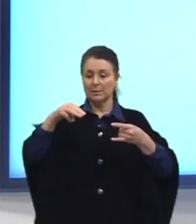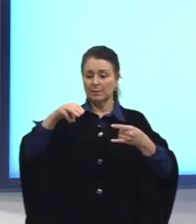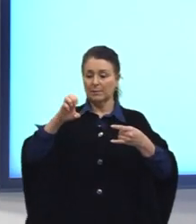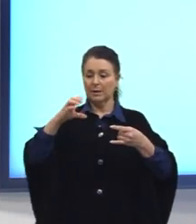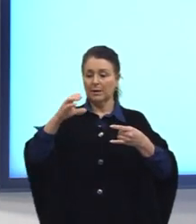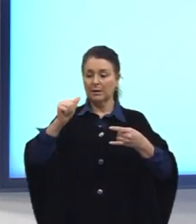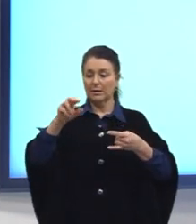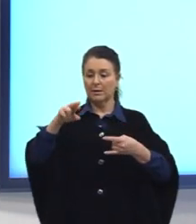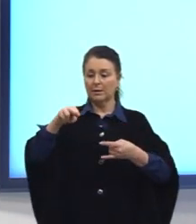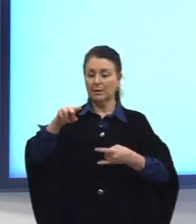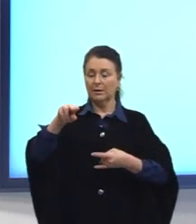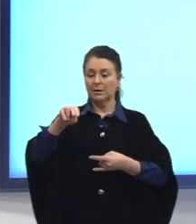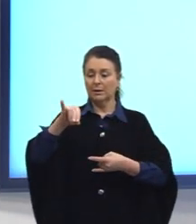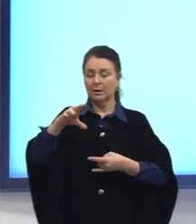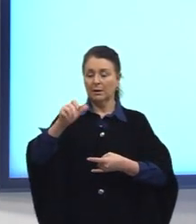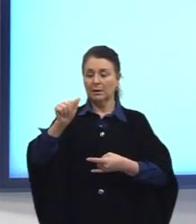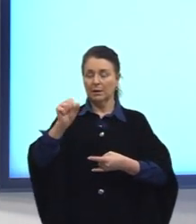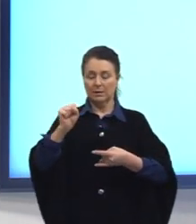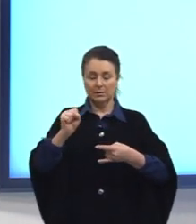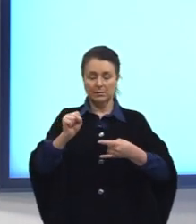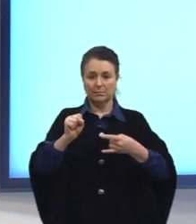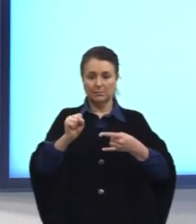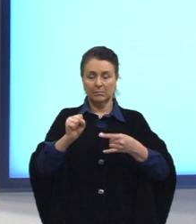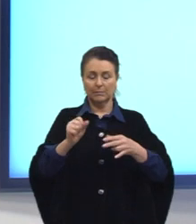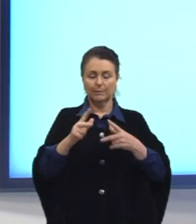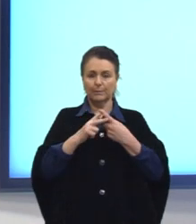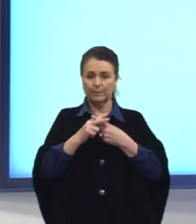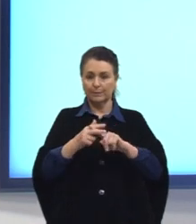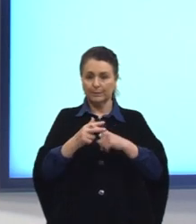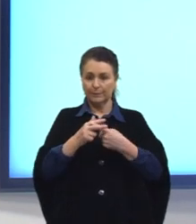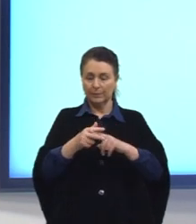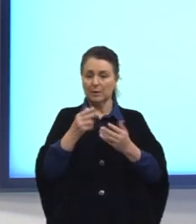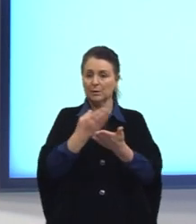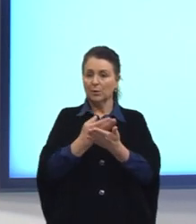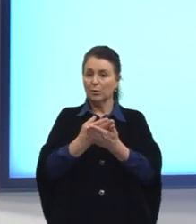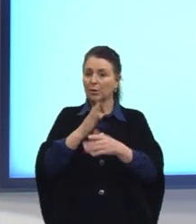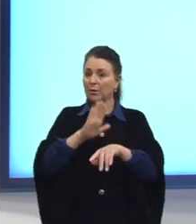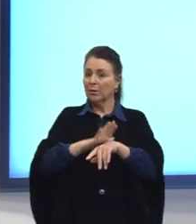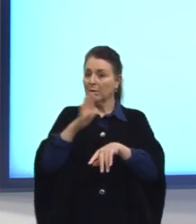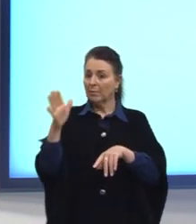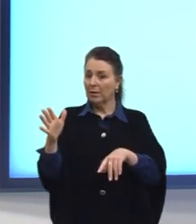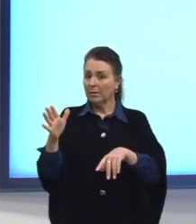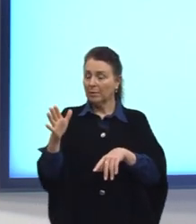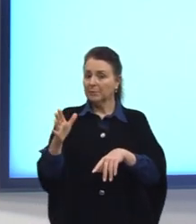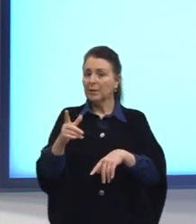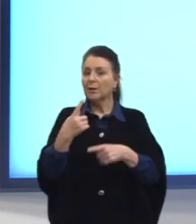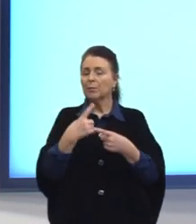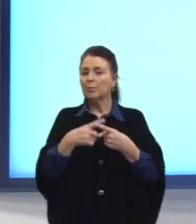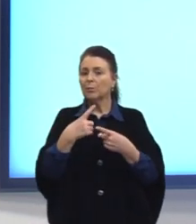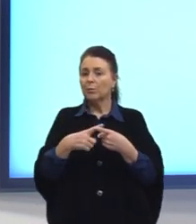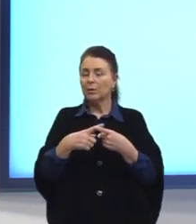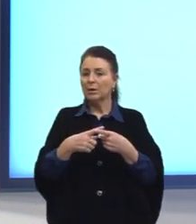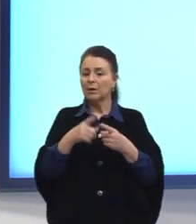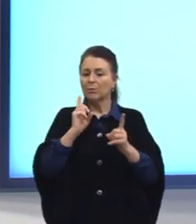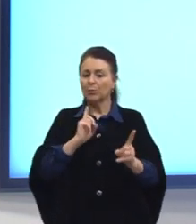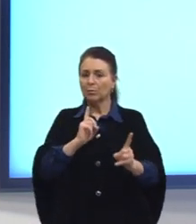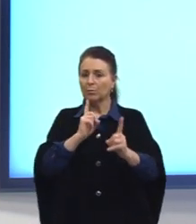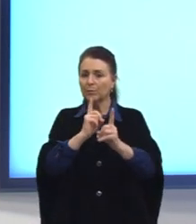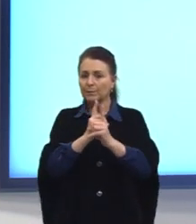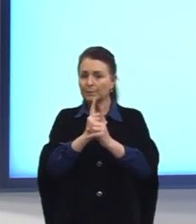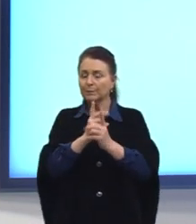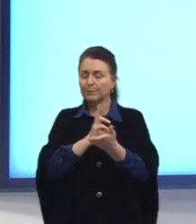comuns né que a gente acaba estudando mais elas são então mais familiares né porque as encontramos